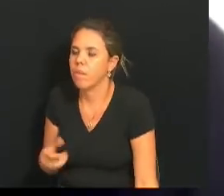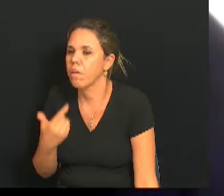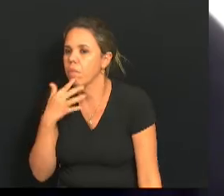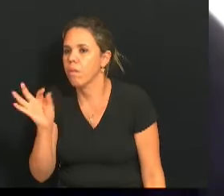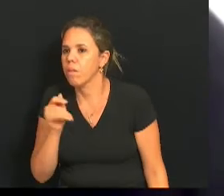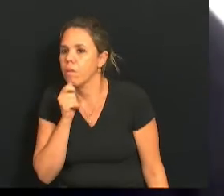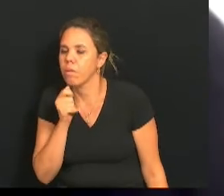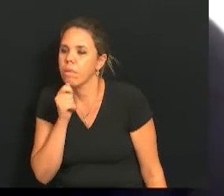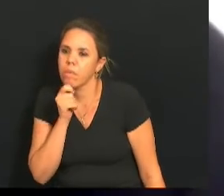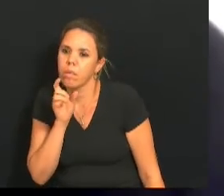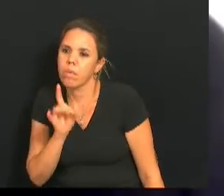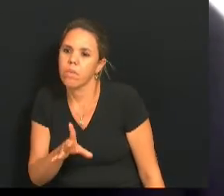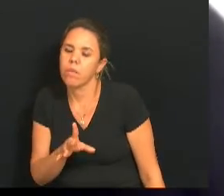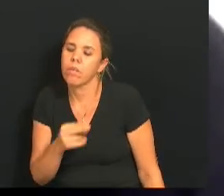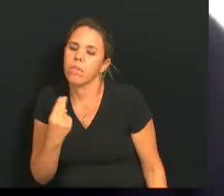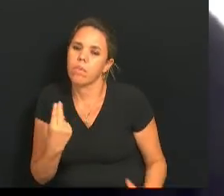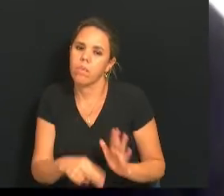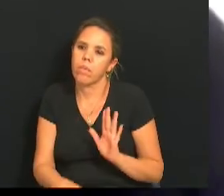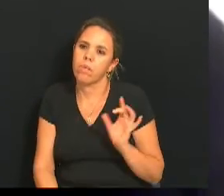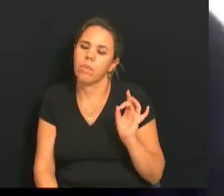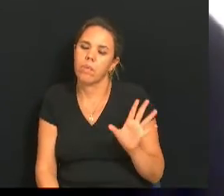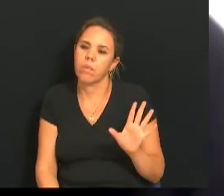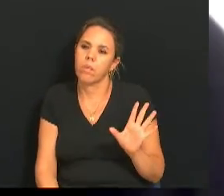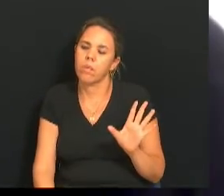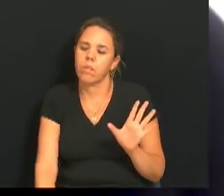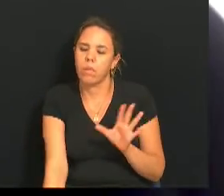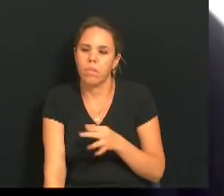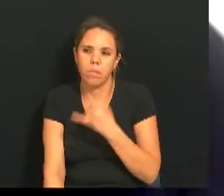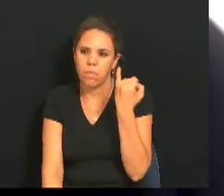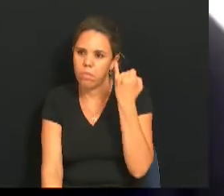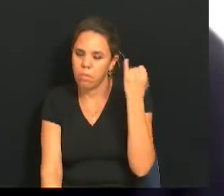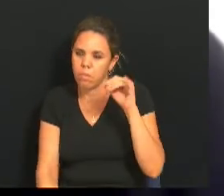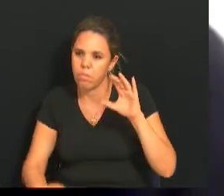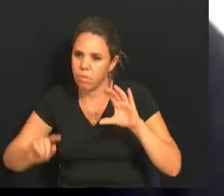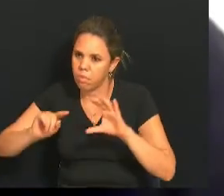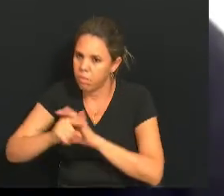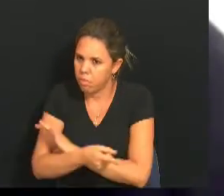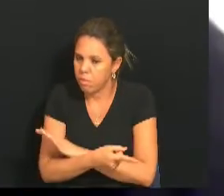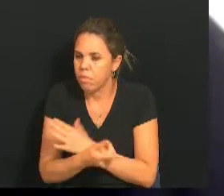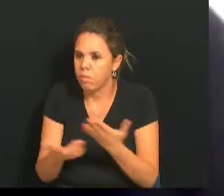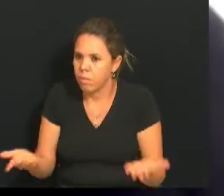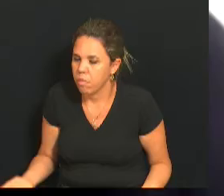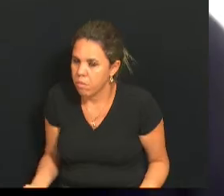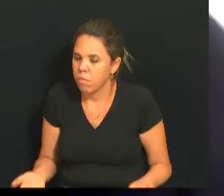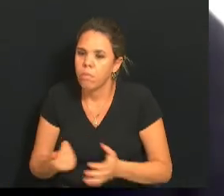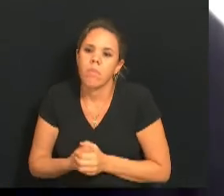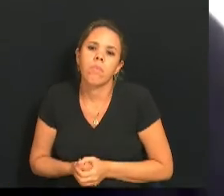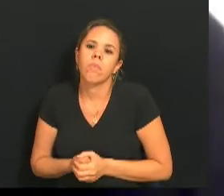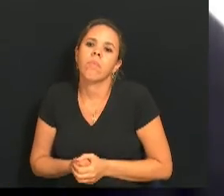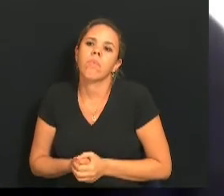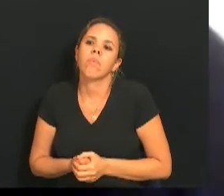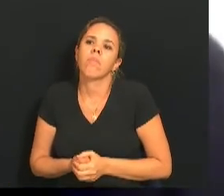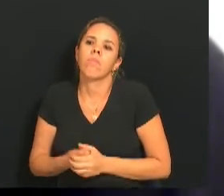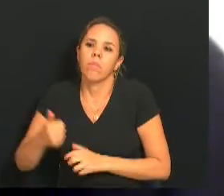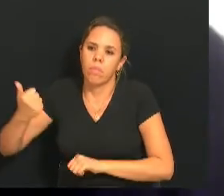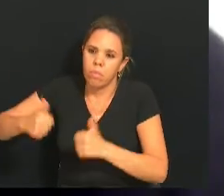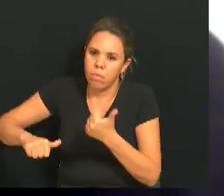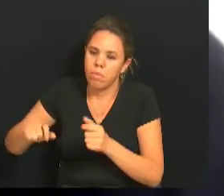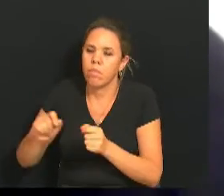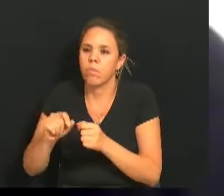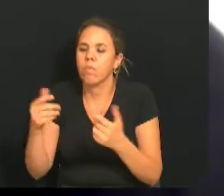só conhecia de nome, foi bem profunda para mim, né, no análise que ele